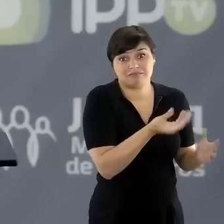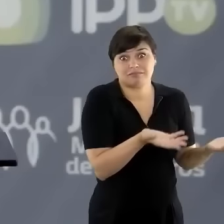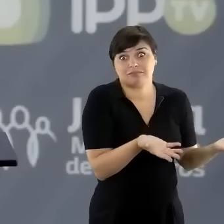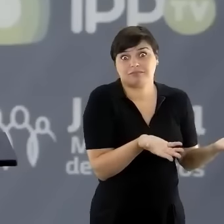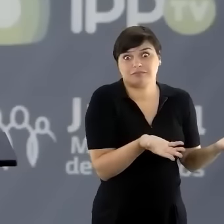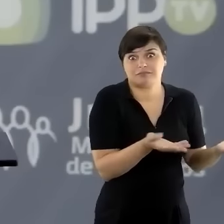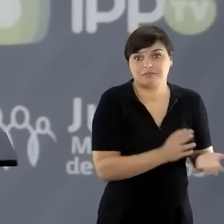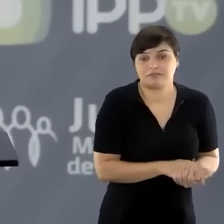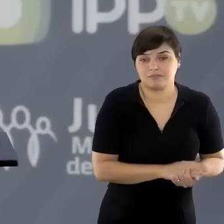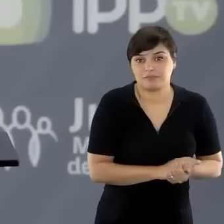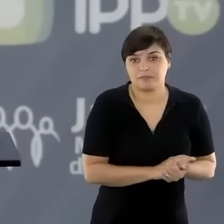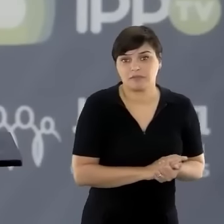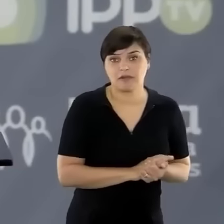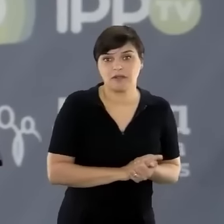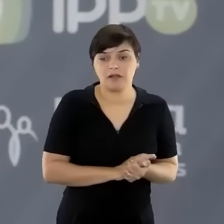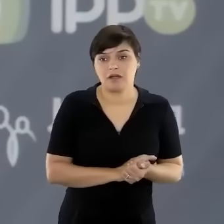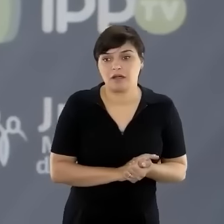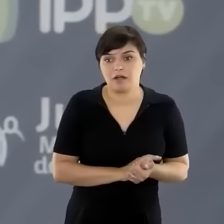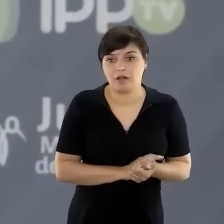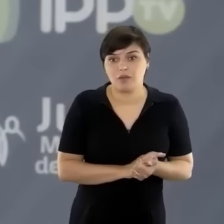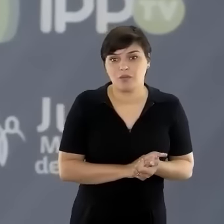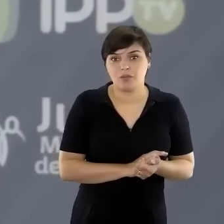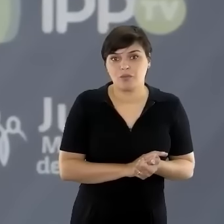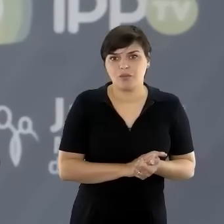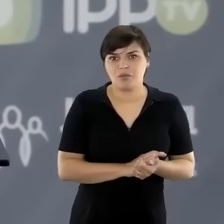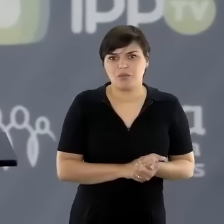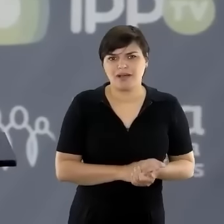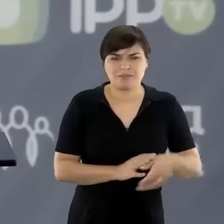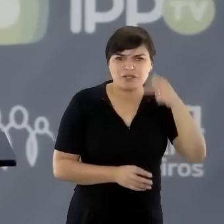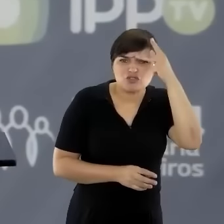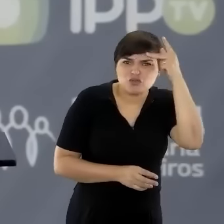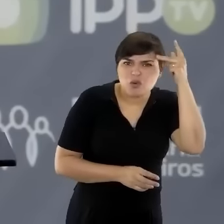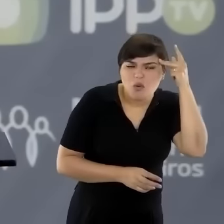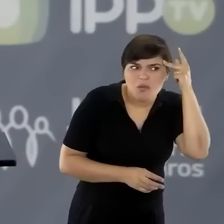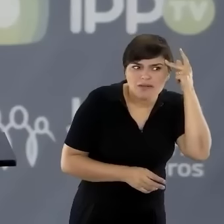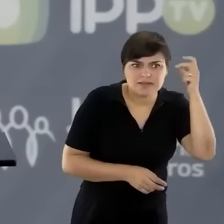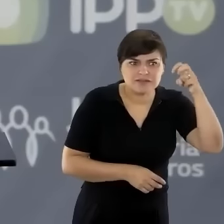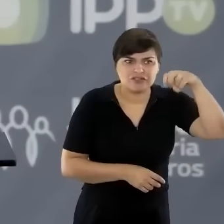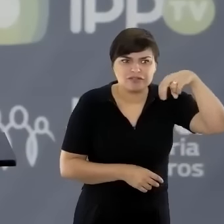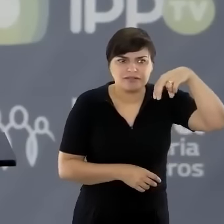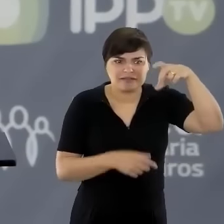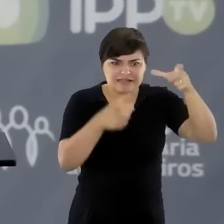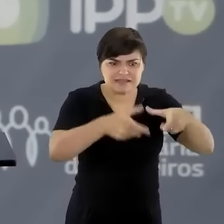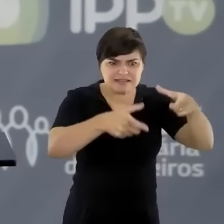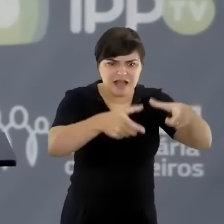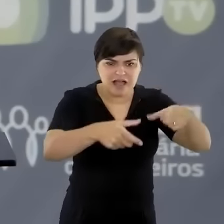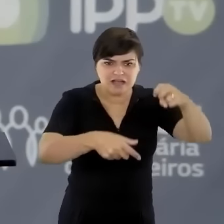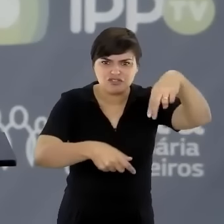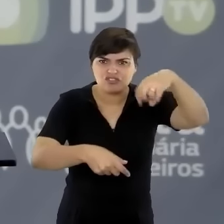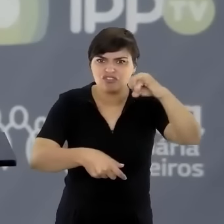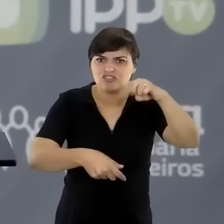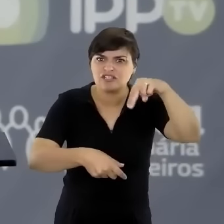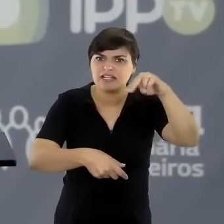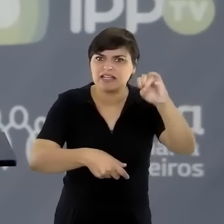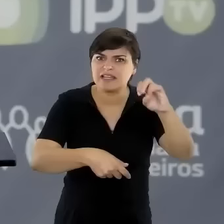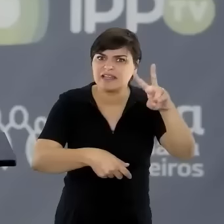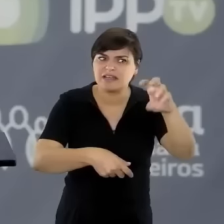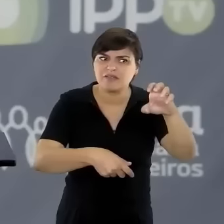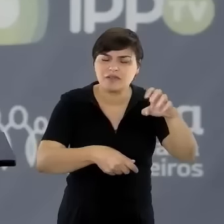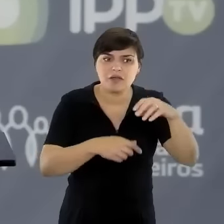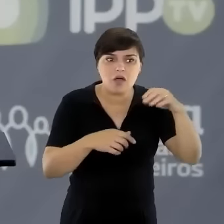os ninivitas todos ouvem a mensagem atendem a